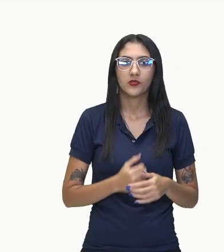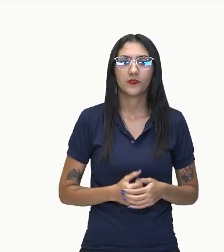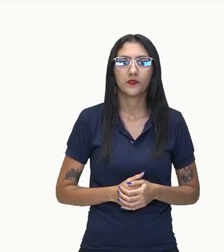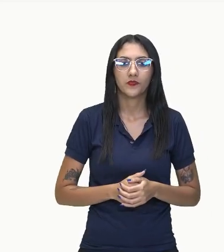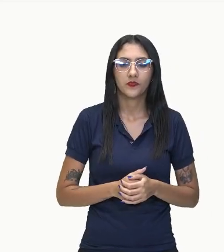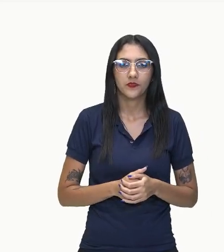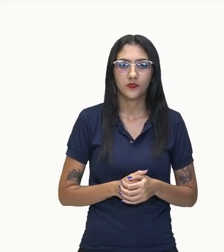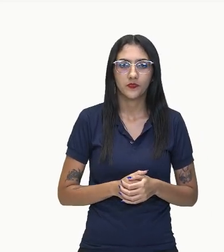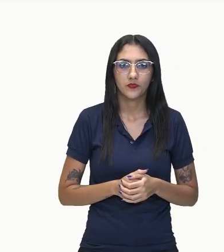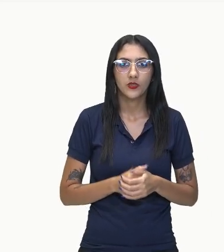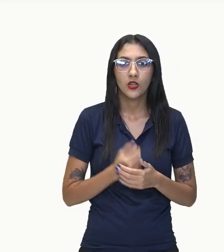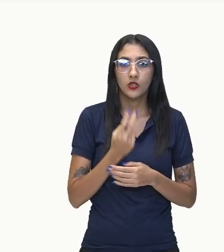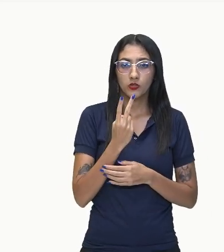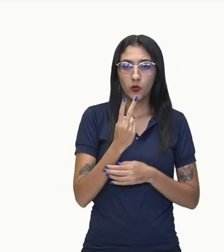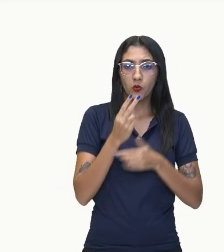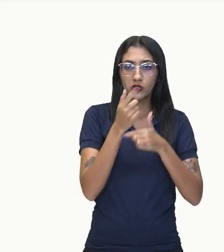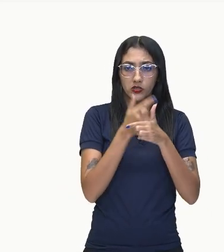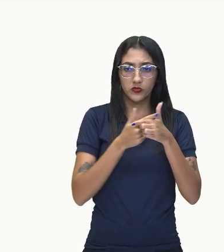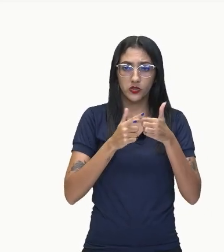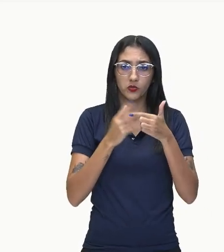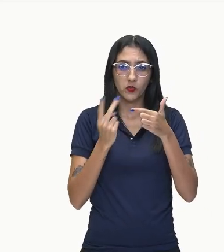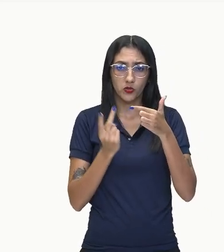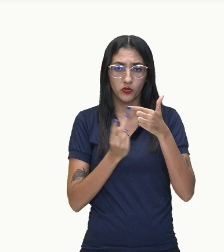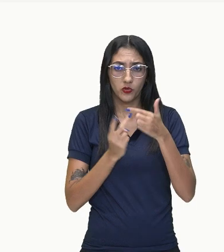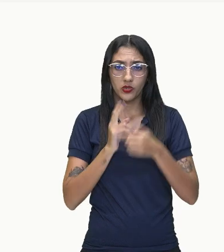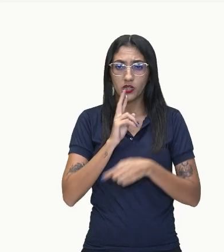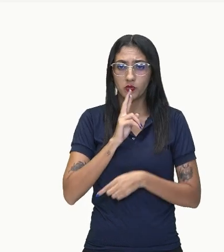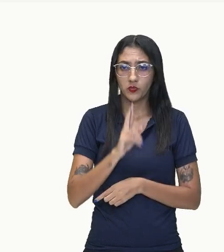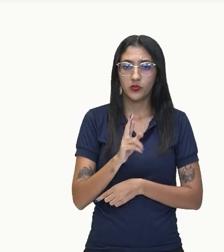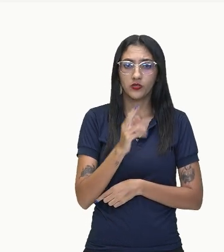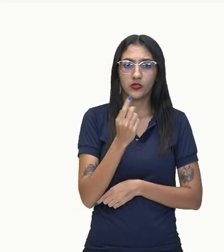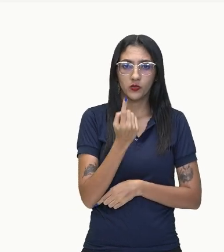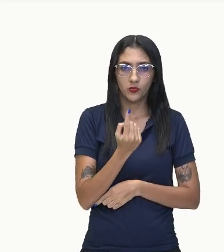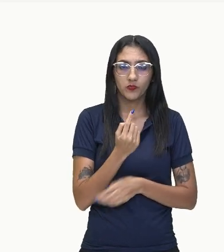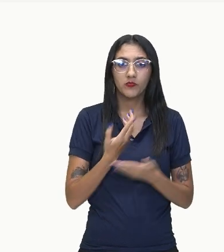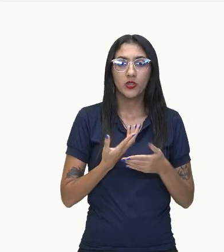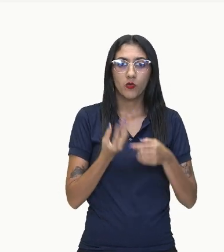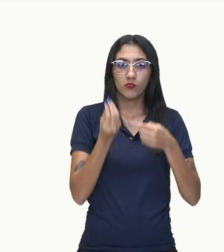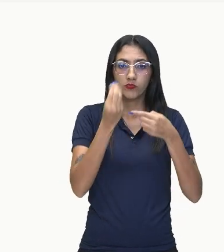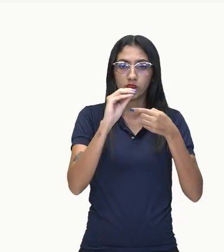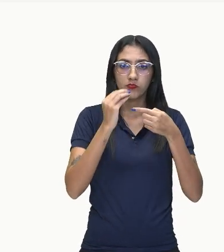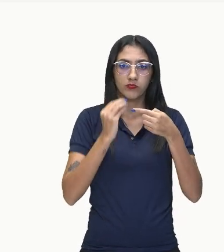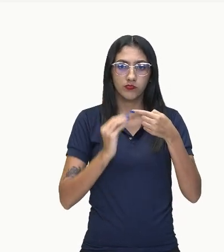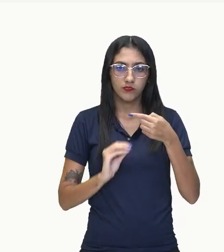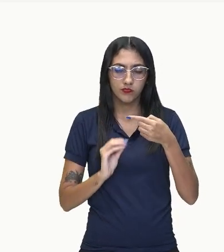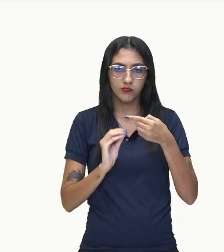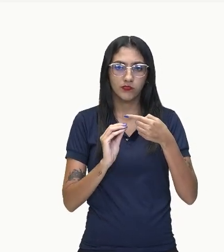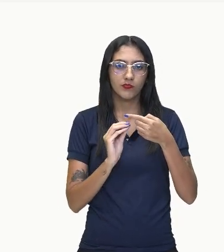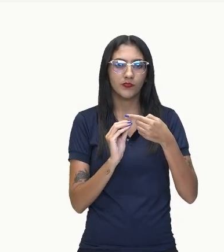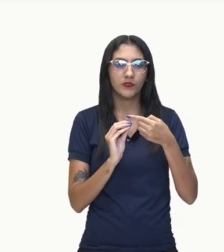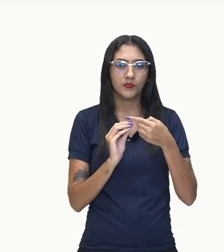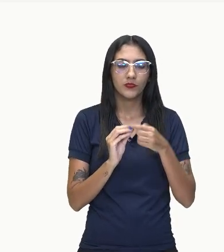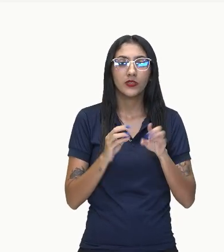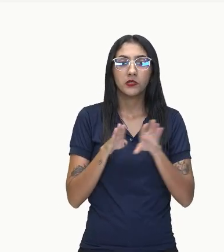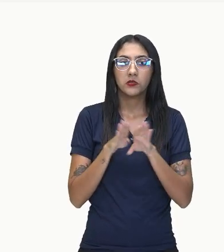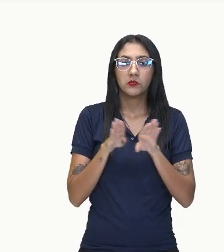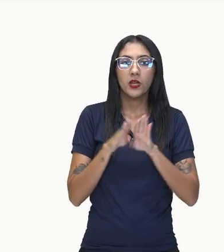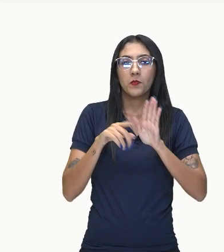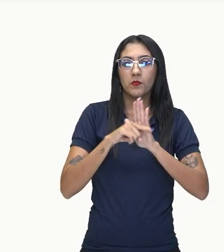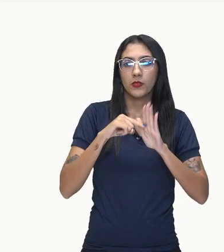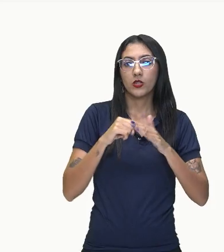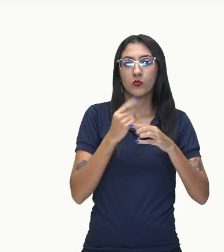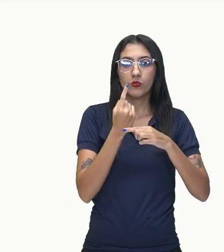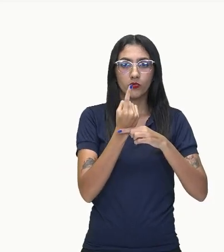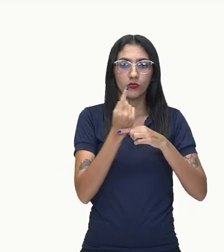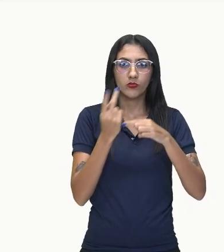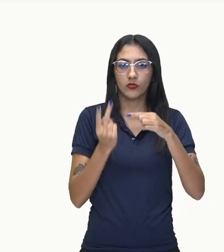2 dividido por 2 é igual a 1. Então, nós vamos ter 1 sobre menos 2, que é o mesmo que